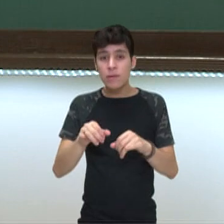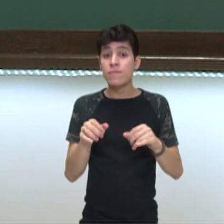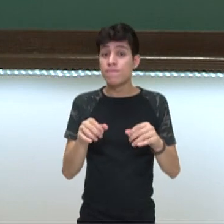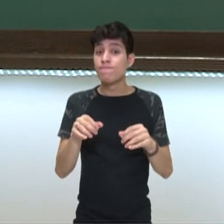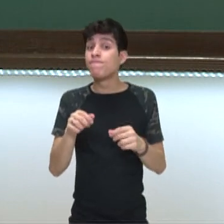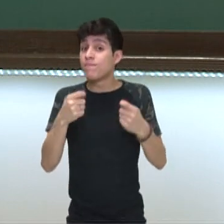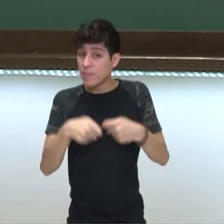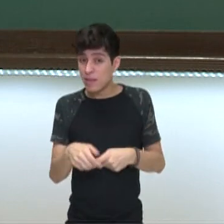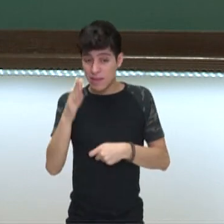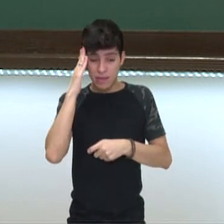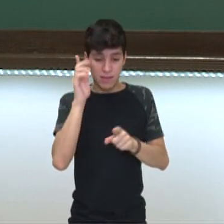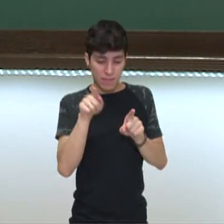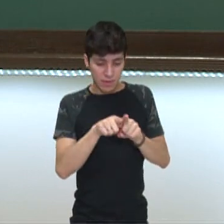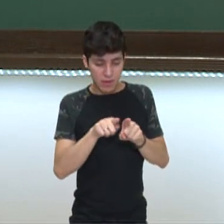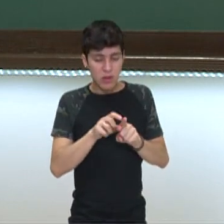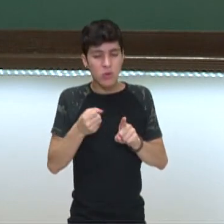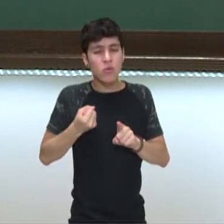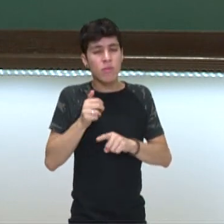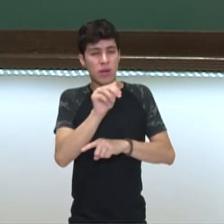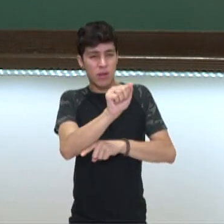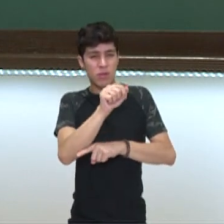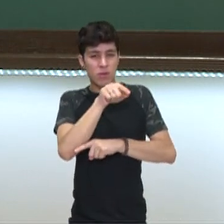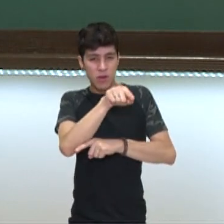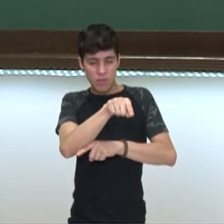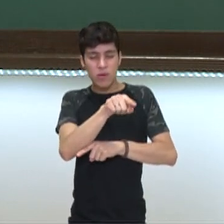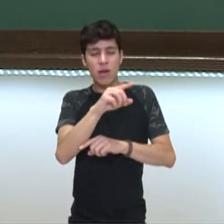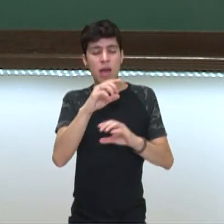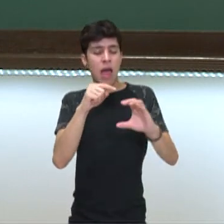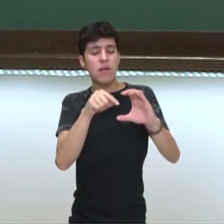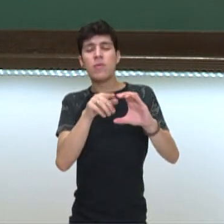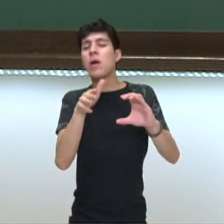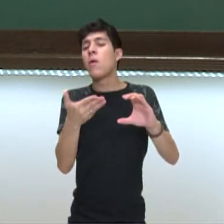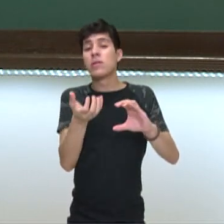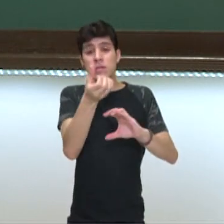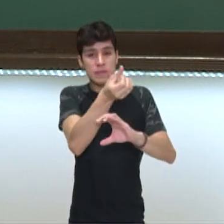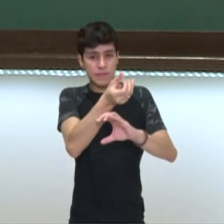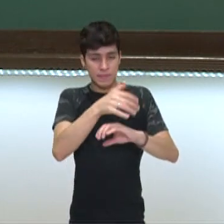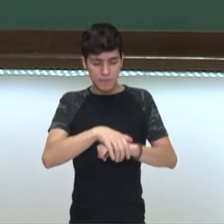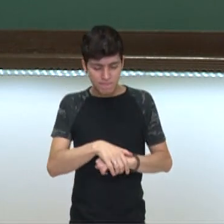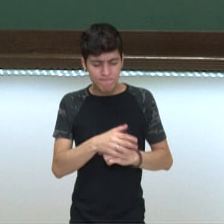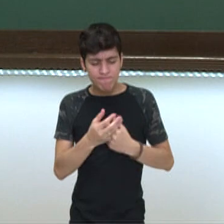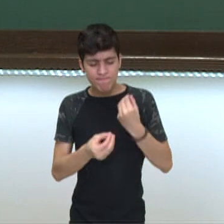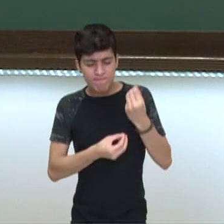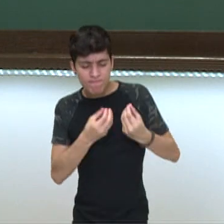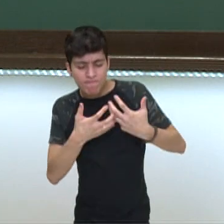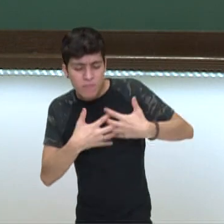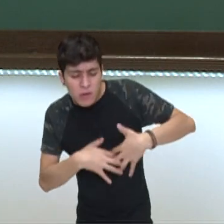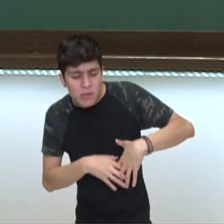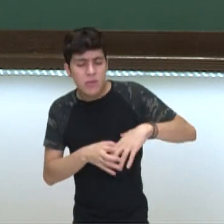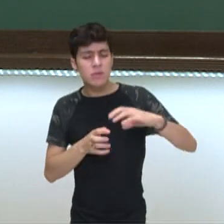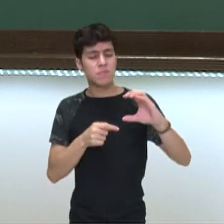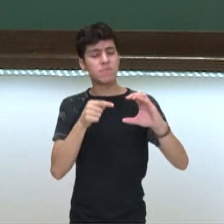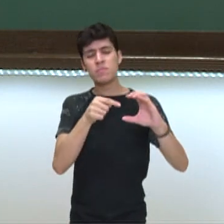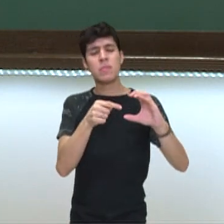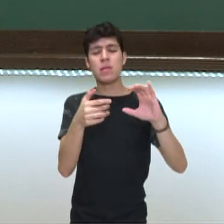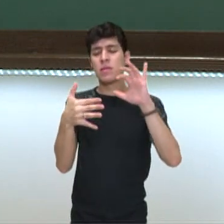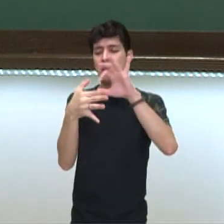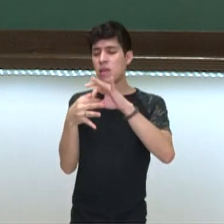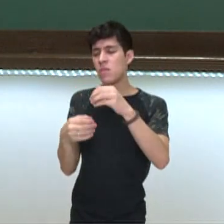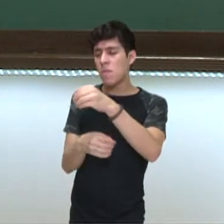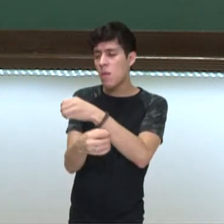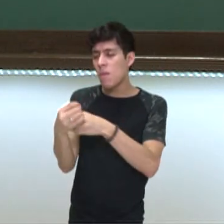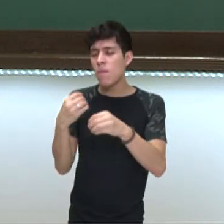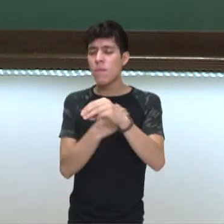o número atômico do átomo de carbono é 6, ok? E como é que funciona o átomo de carbono nas moléculas? Vamos dar uma